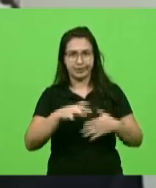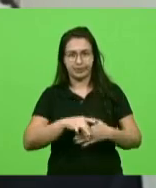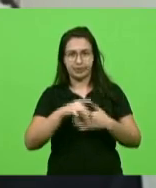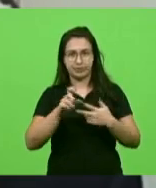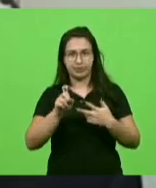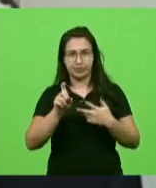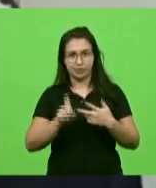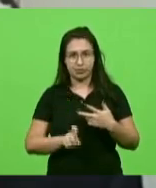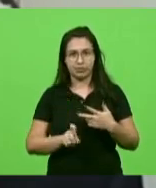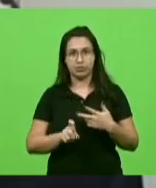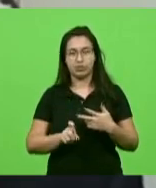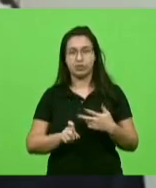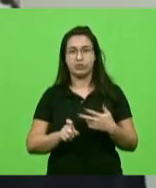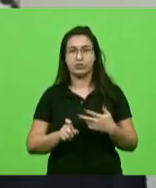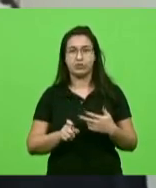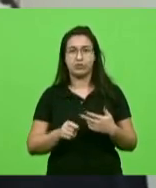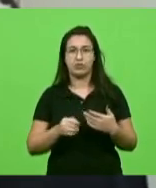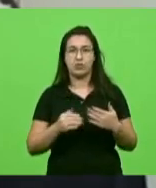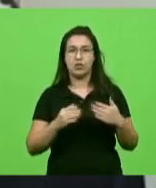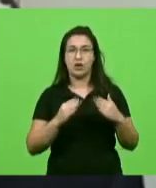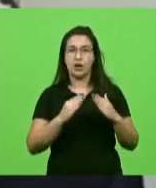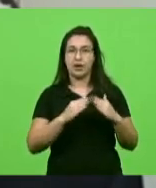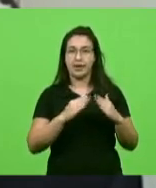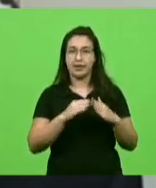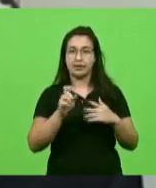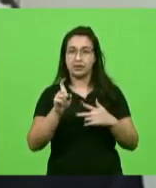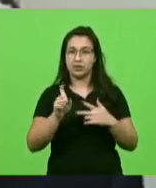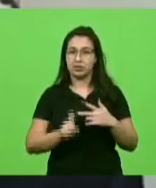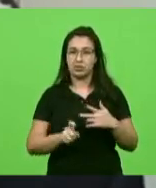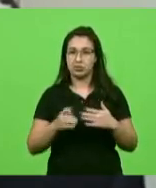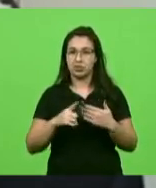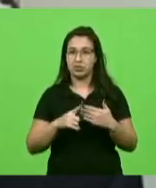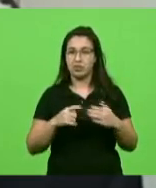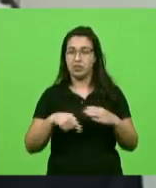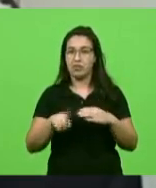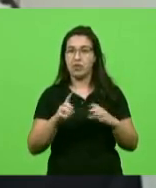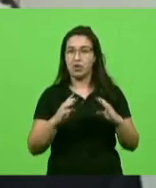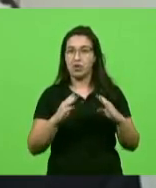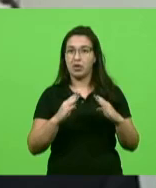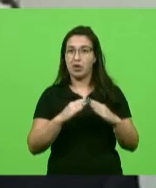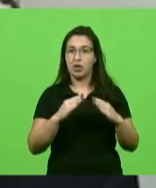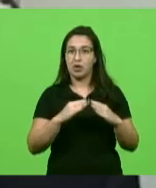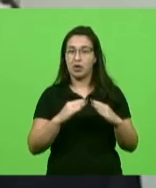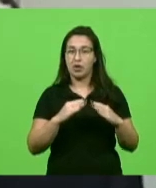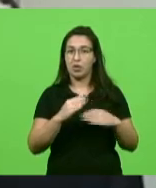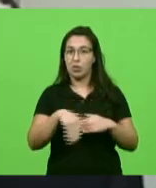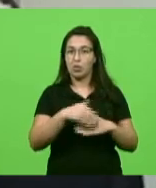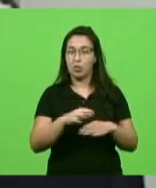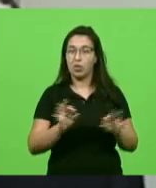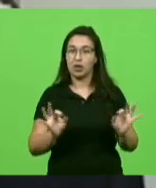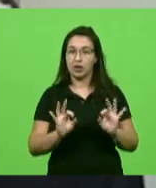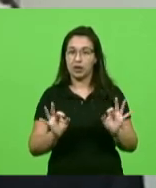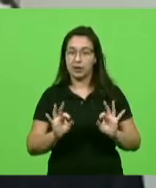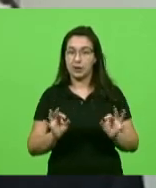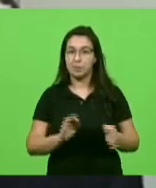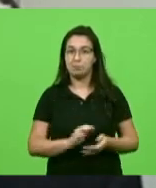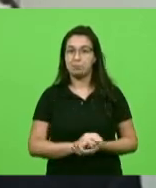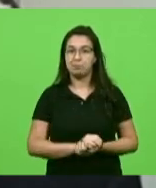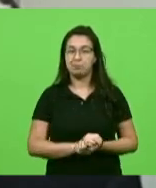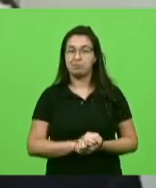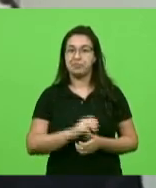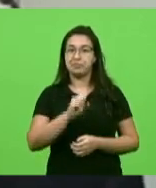Augusta casa Legislativa não tomou a voz das ruas para ecoar no palácio Barriga Verde a vontade Popular